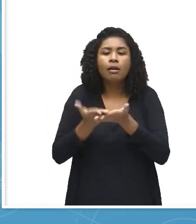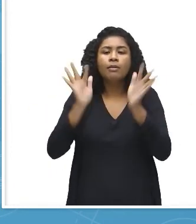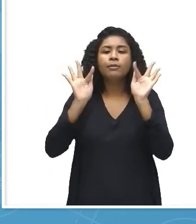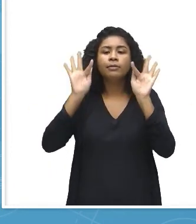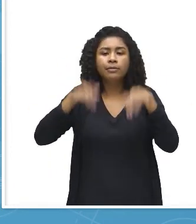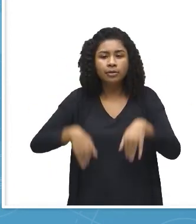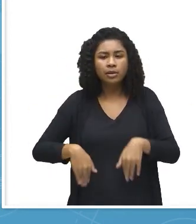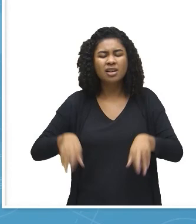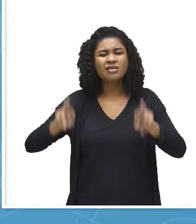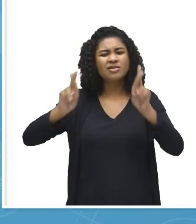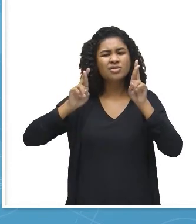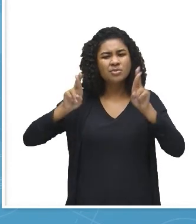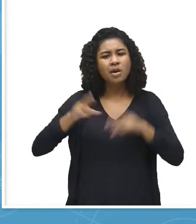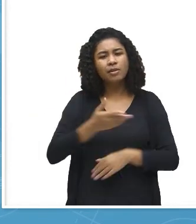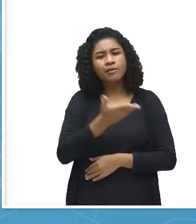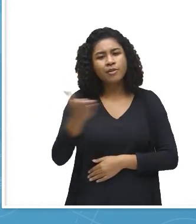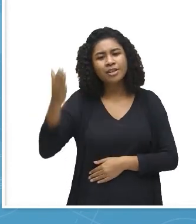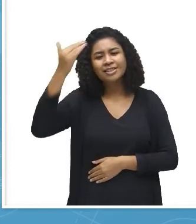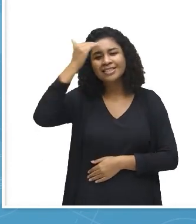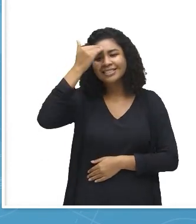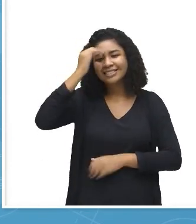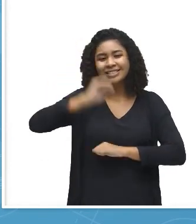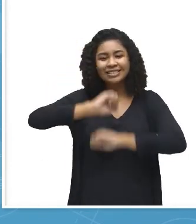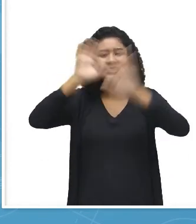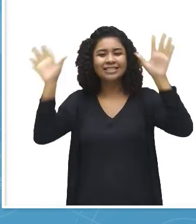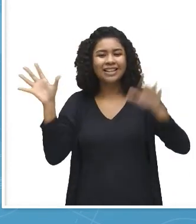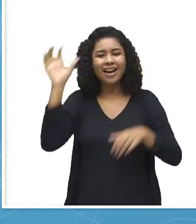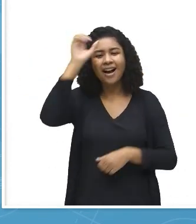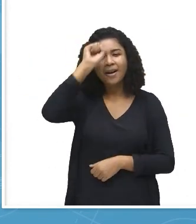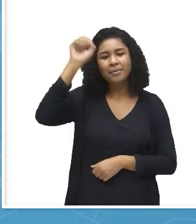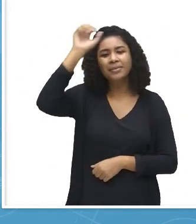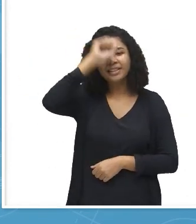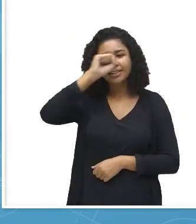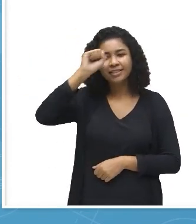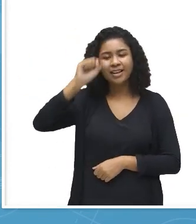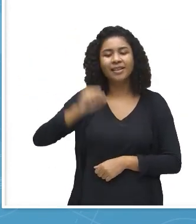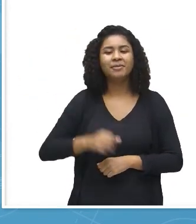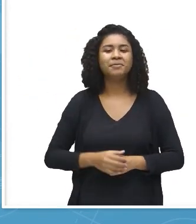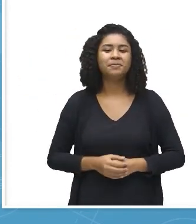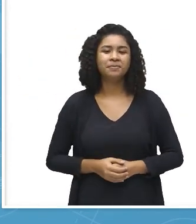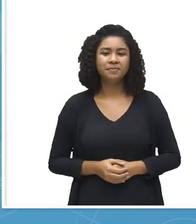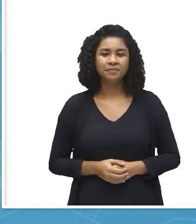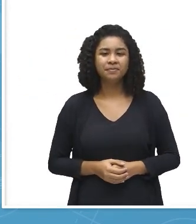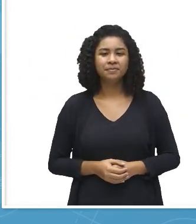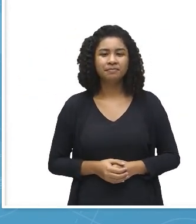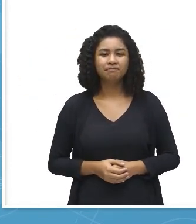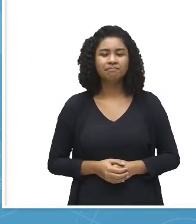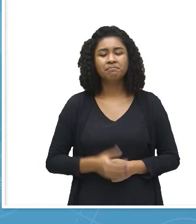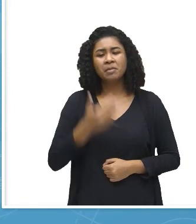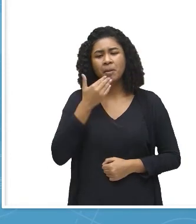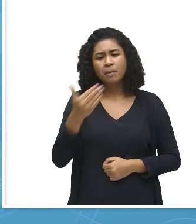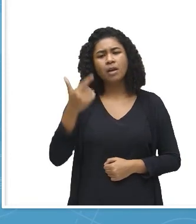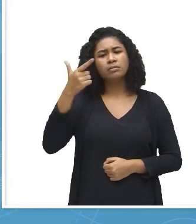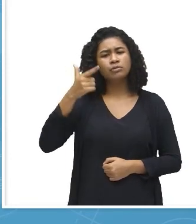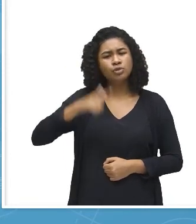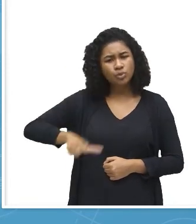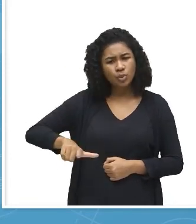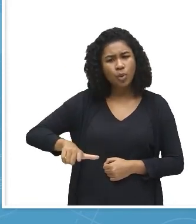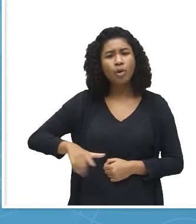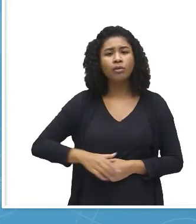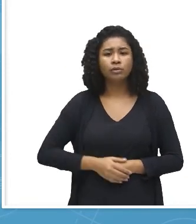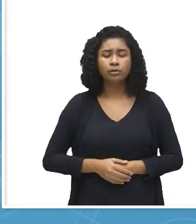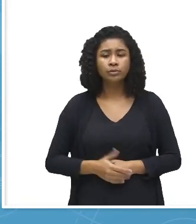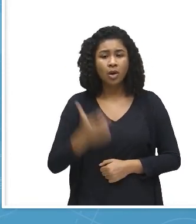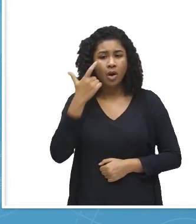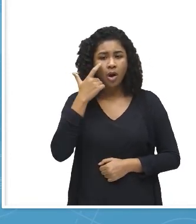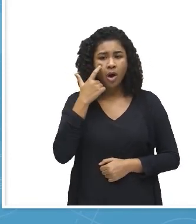que vocês tenham conseguido compreender, assimilar o conteúdo. Quero pedir mais uma vez que vocês não se limitem